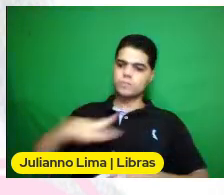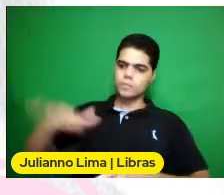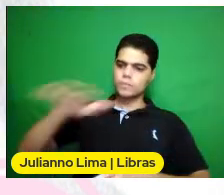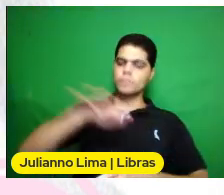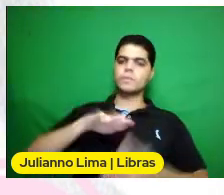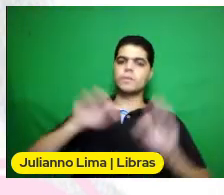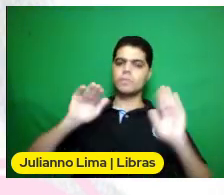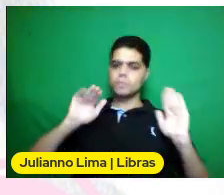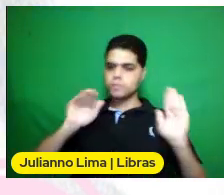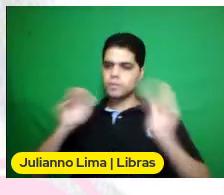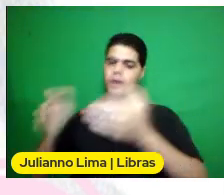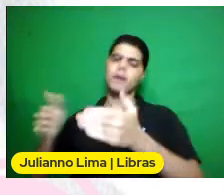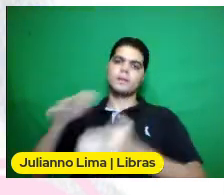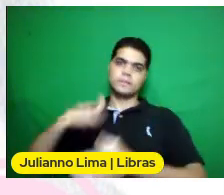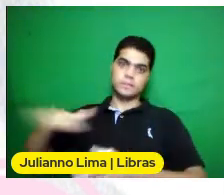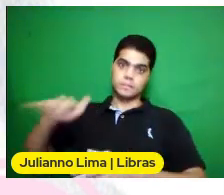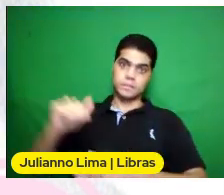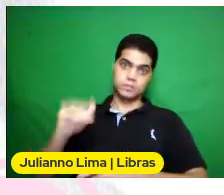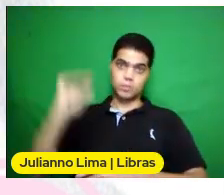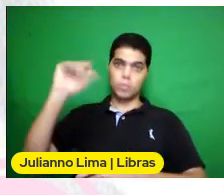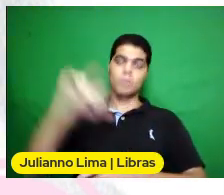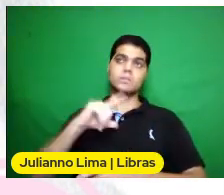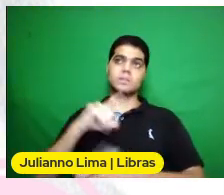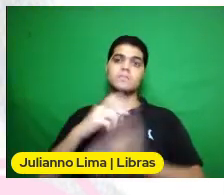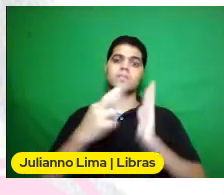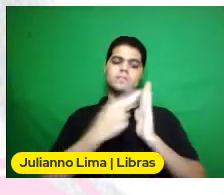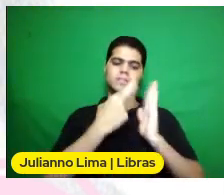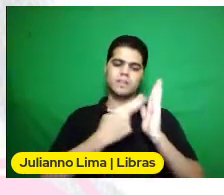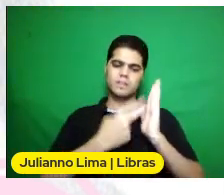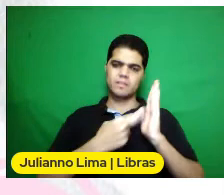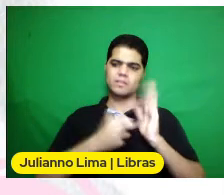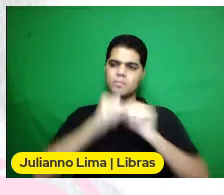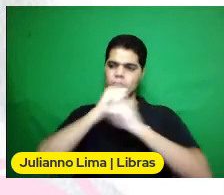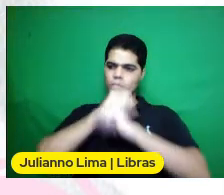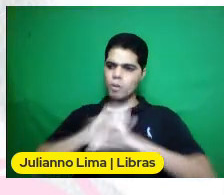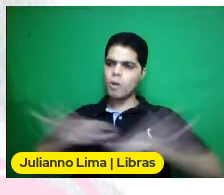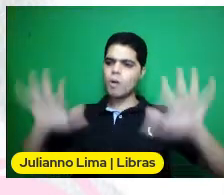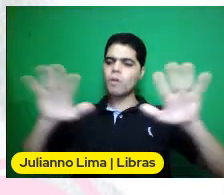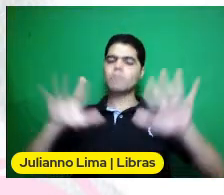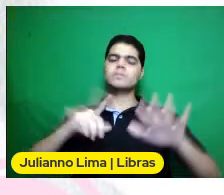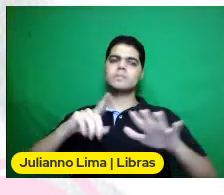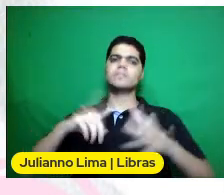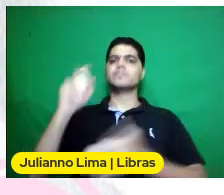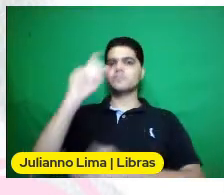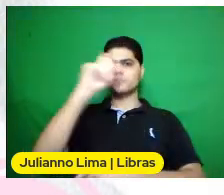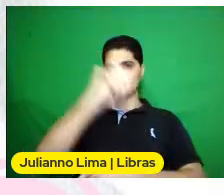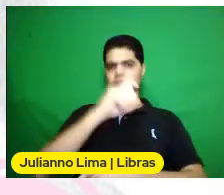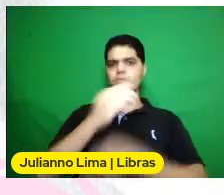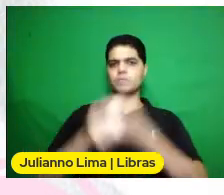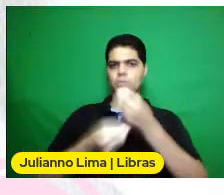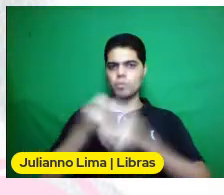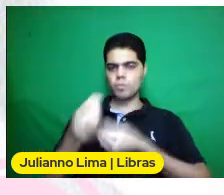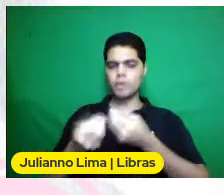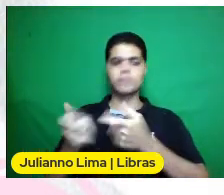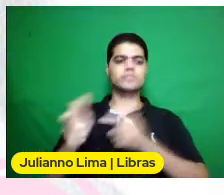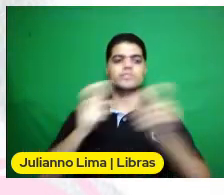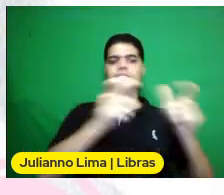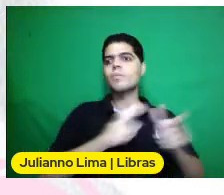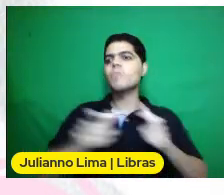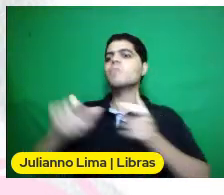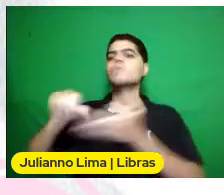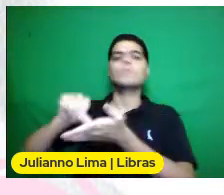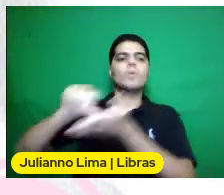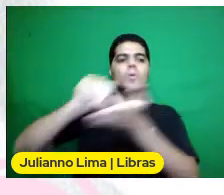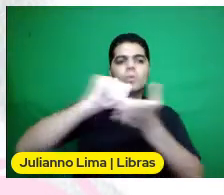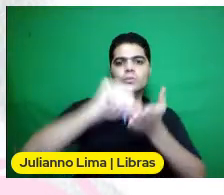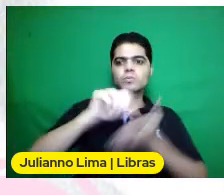uma dificuldade em que essa revista chegasse em todos os lugares que a gente queria, né? A gente queria que ela se tornasse realmente